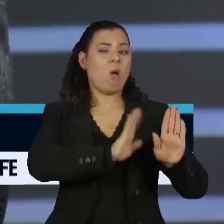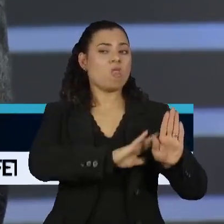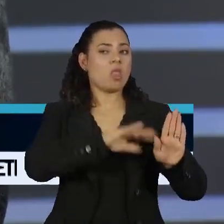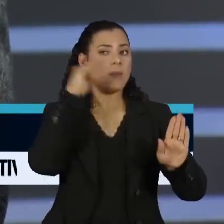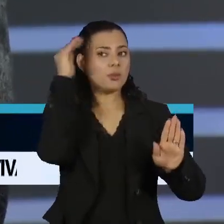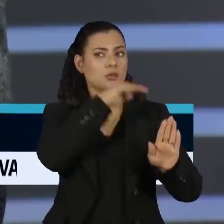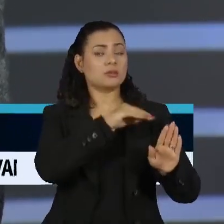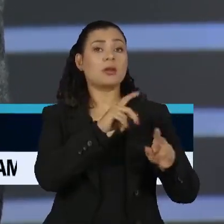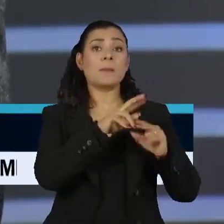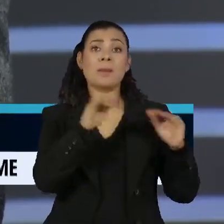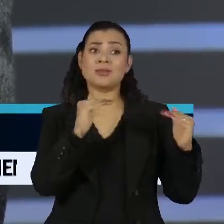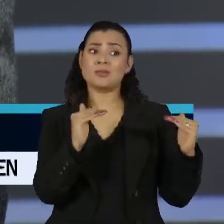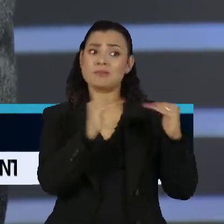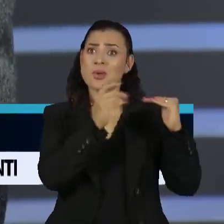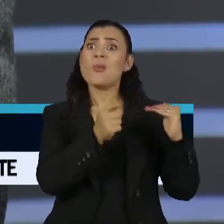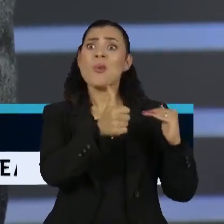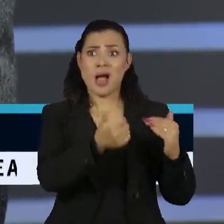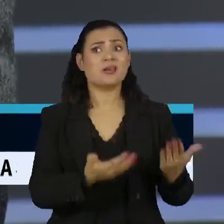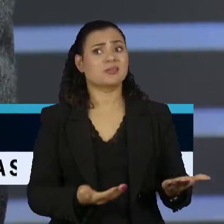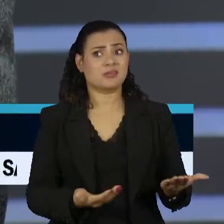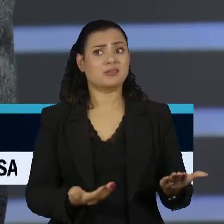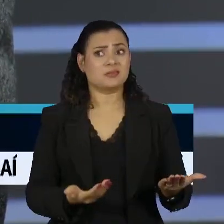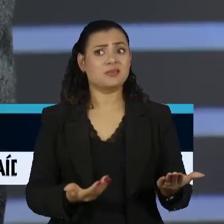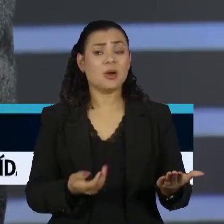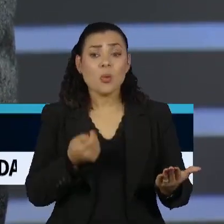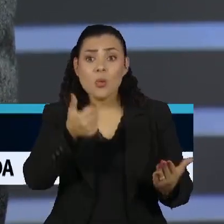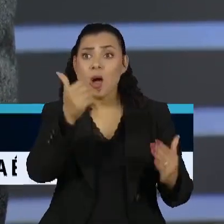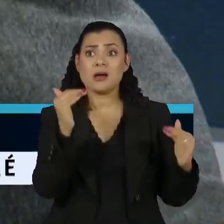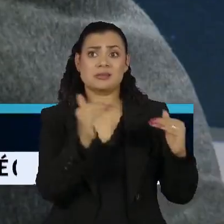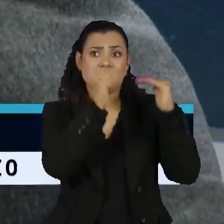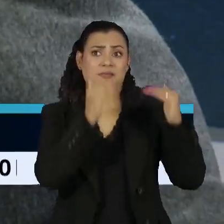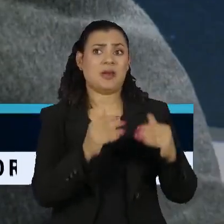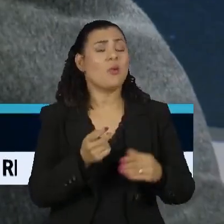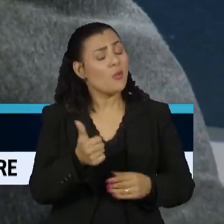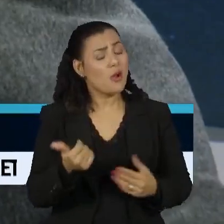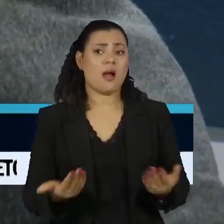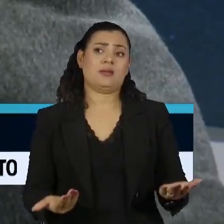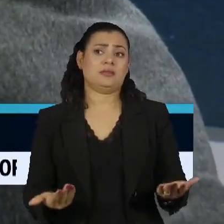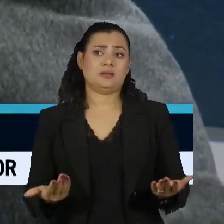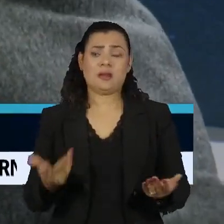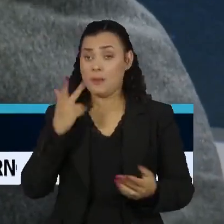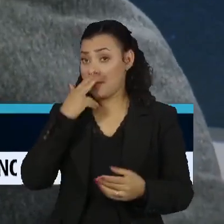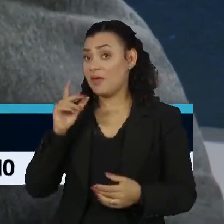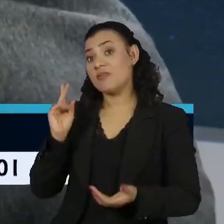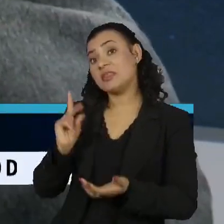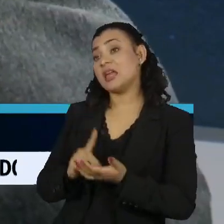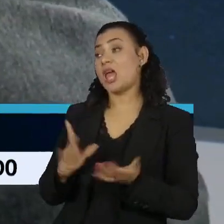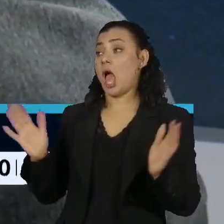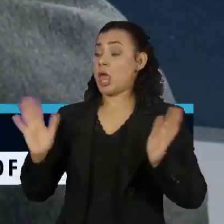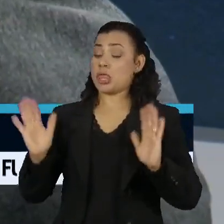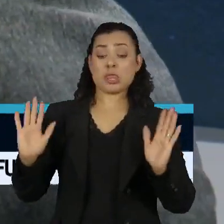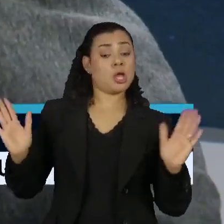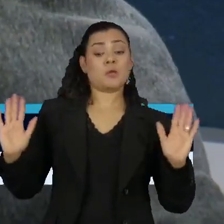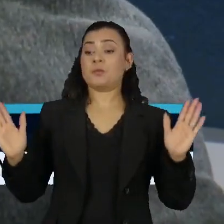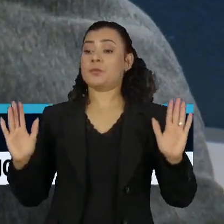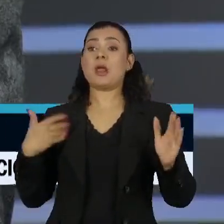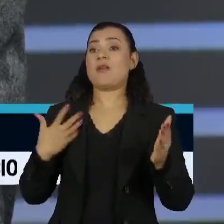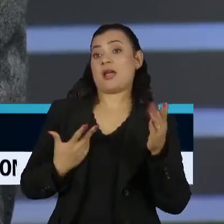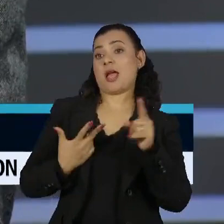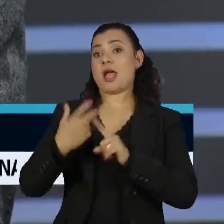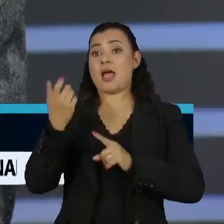com empate. Então, esse argumento, quando a eleição dá quase empate, é sempre um argumento que tem, às vezes, voo de galinha, mas institucionalmente ganhou a